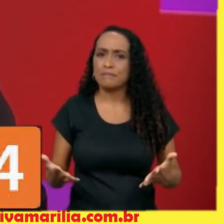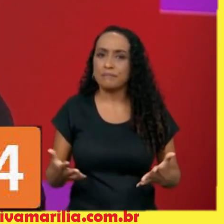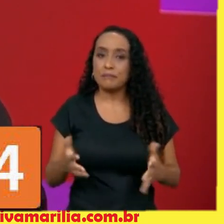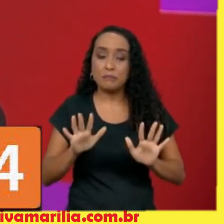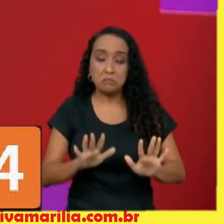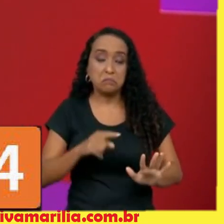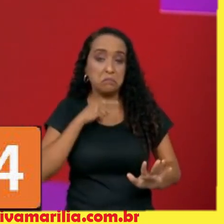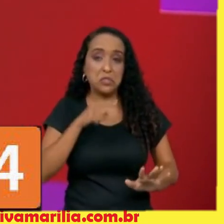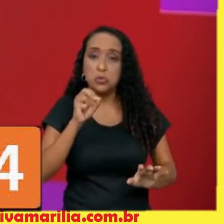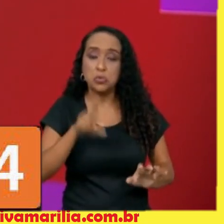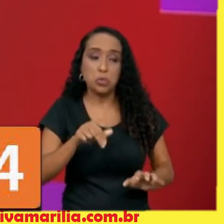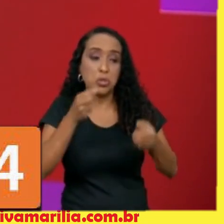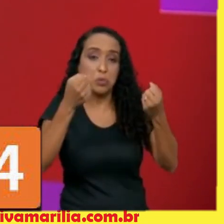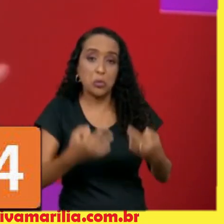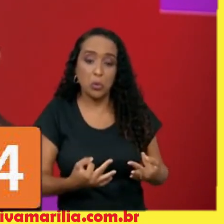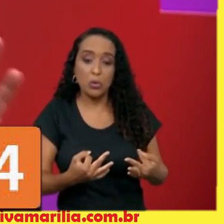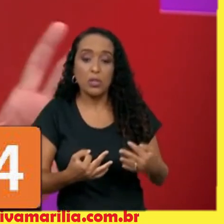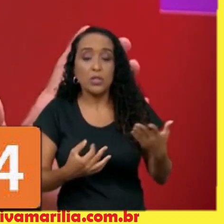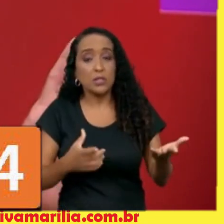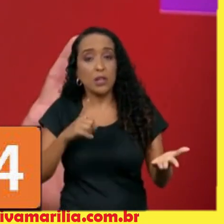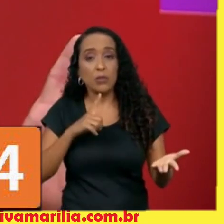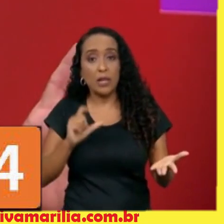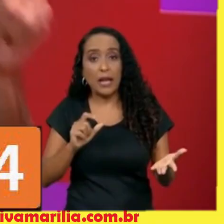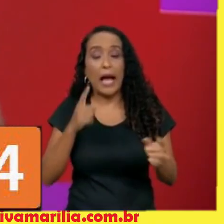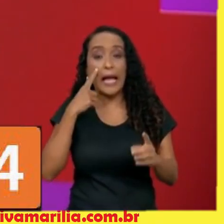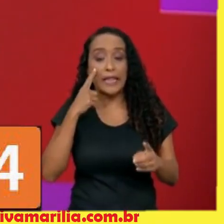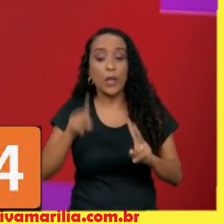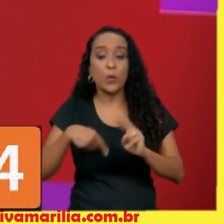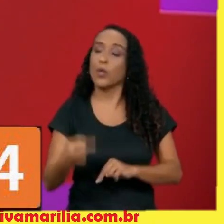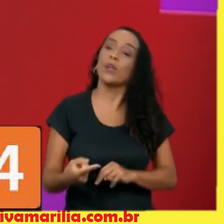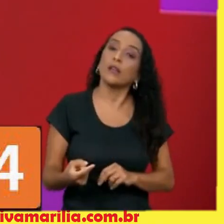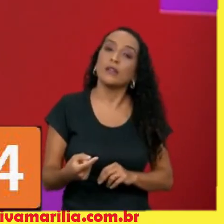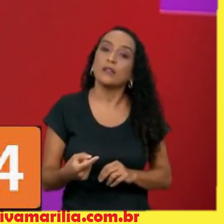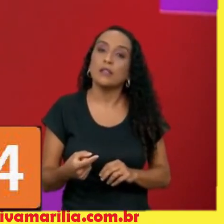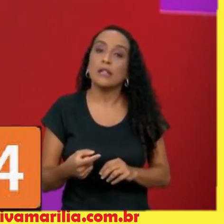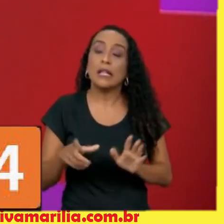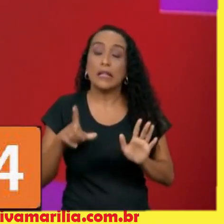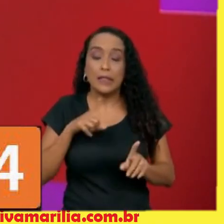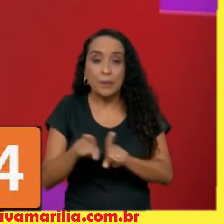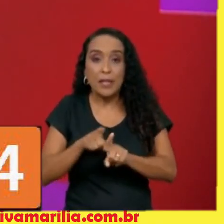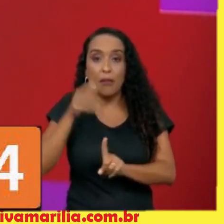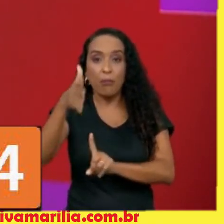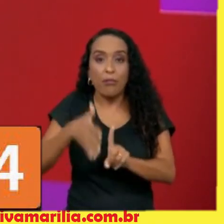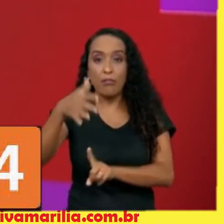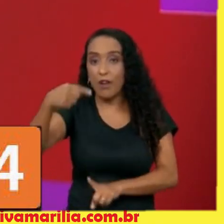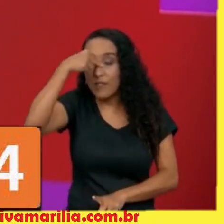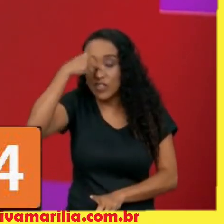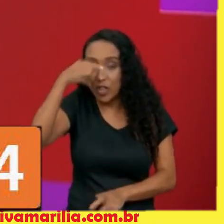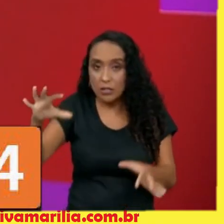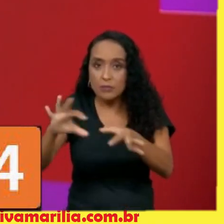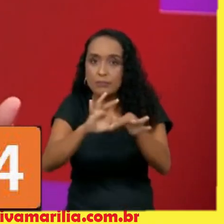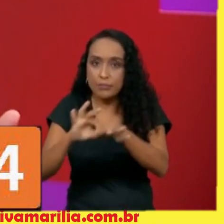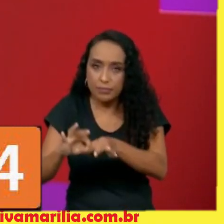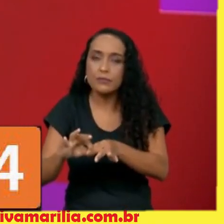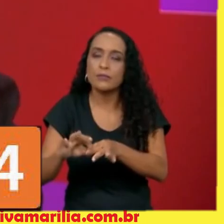ninguém nunca explicou, ele tem essa faca aqui, e aí vem a extrema-direita e a pregação evangélica, são casados nisso, né? E dizem